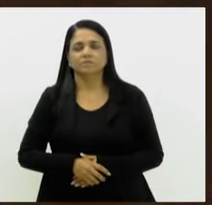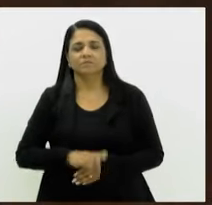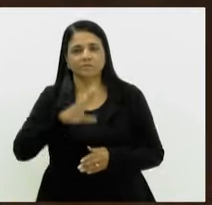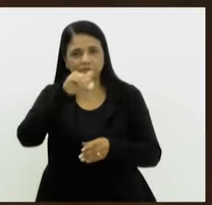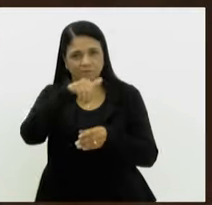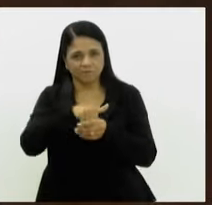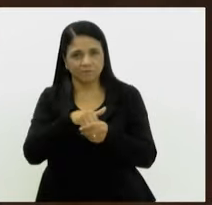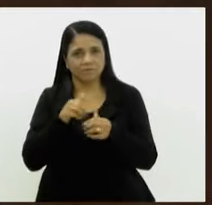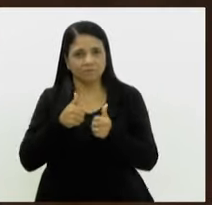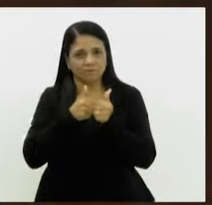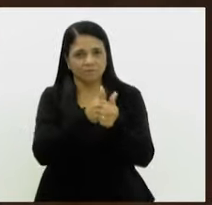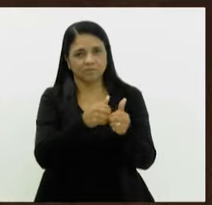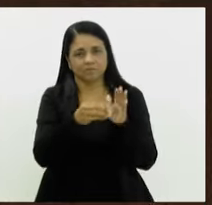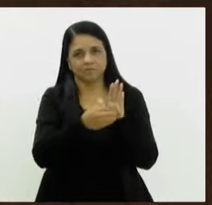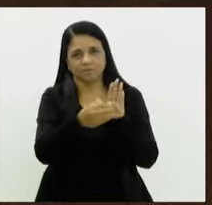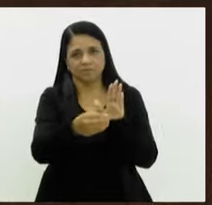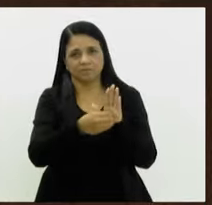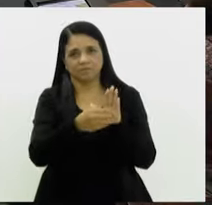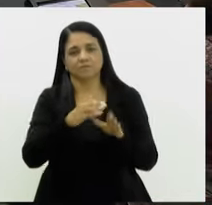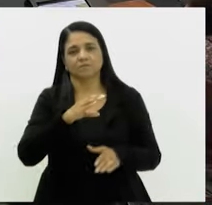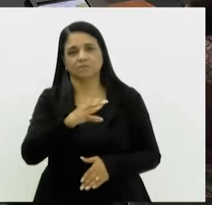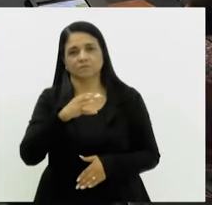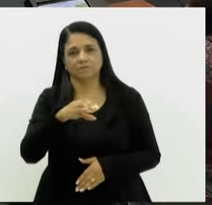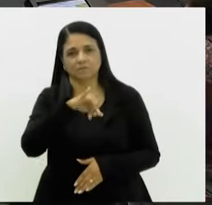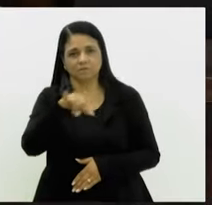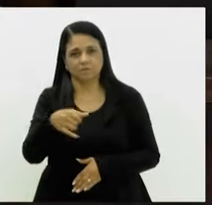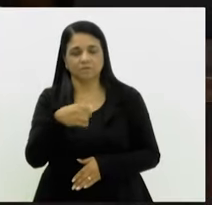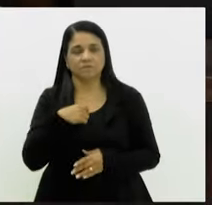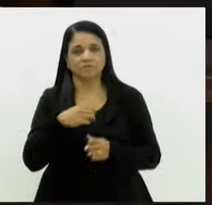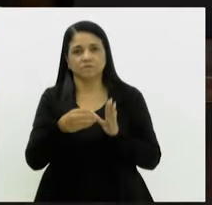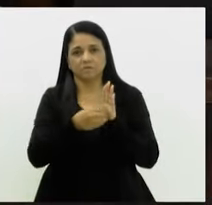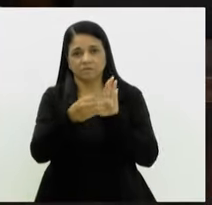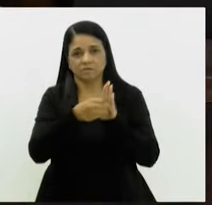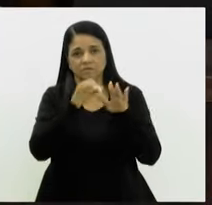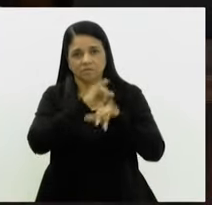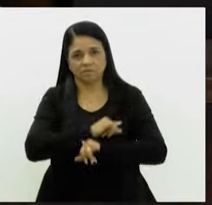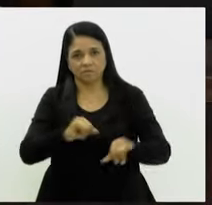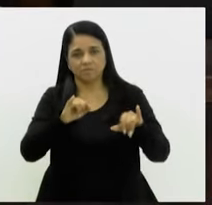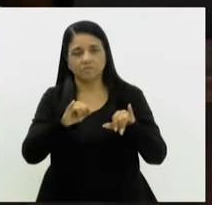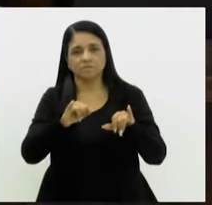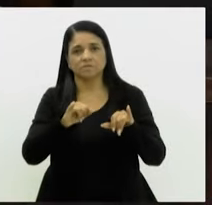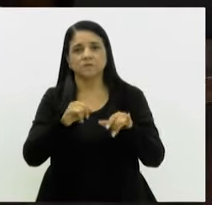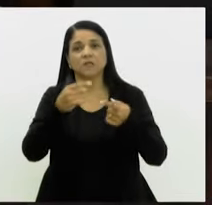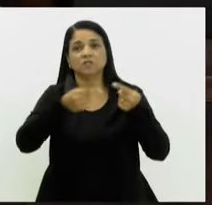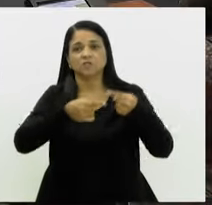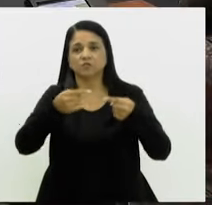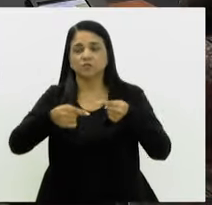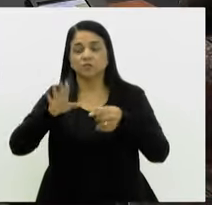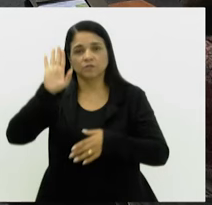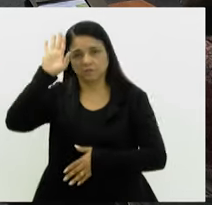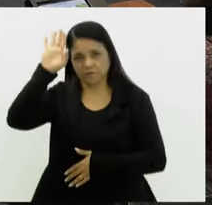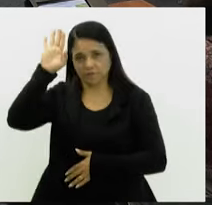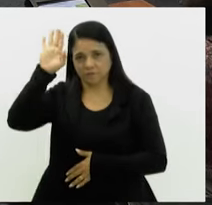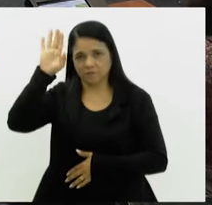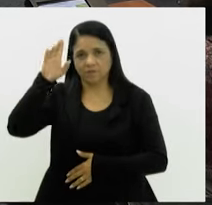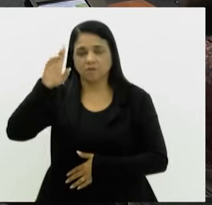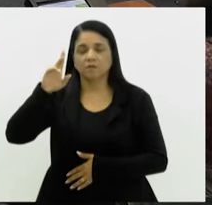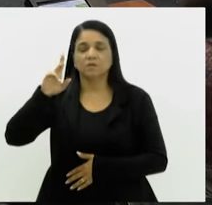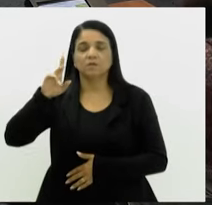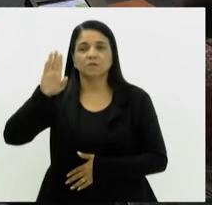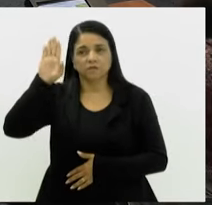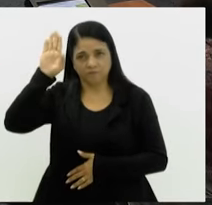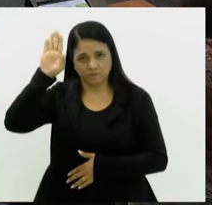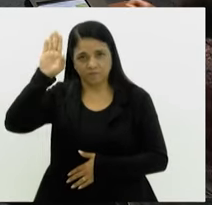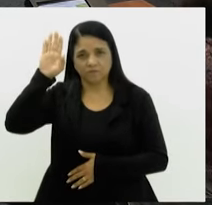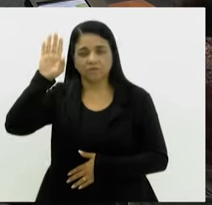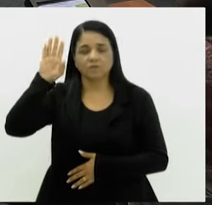Favorável, acompanhando o parecer da CCJ. Com os pareceres emitidos em discussão. Para discutir, senhora presidente. Para discutir também,